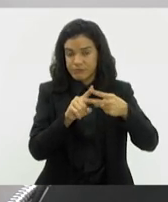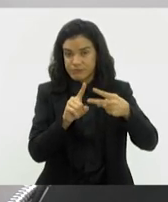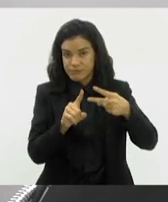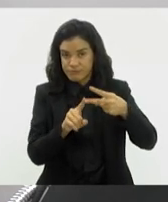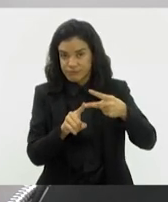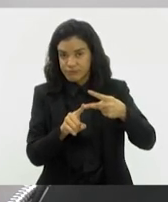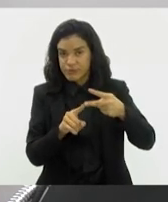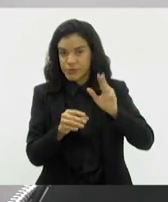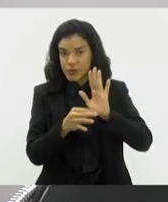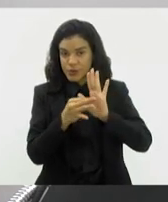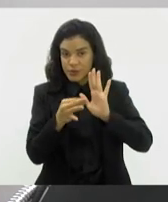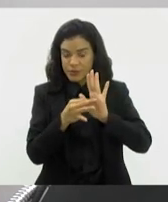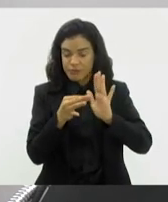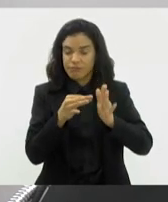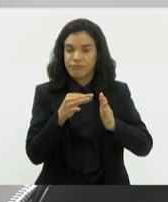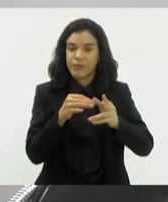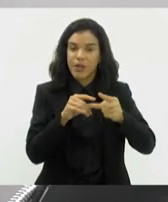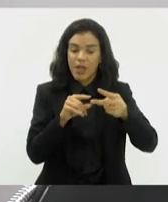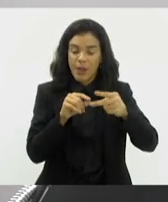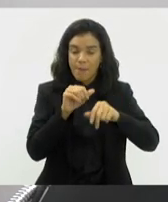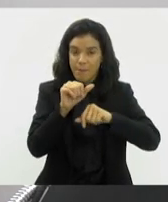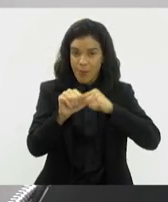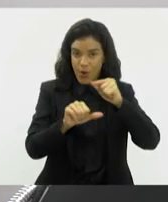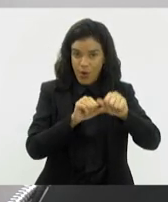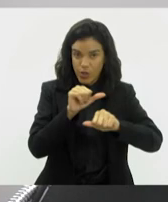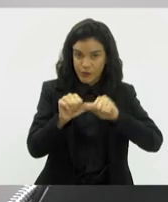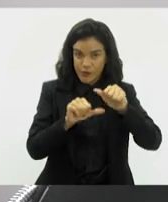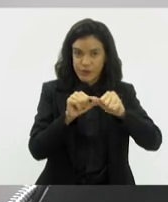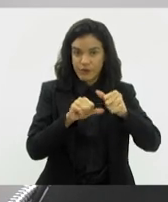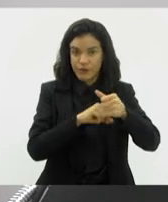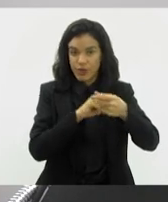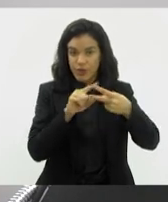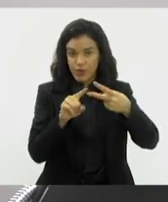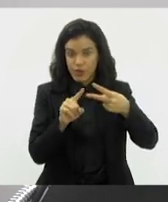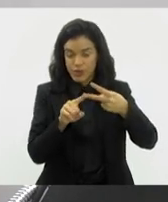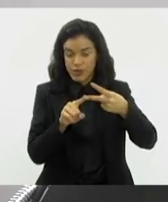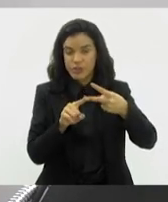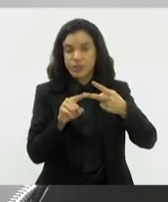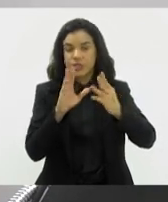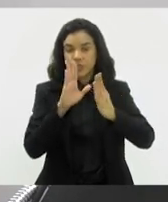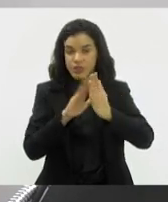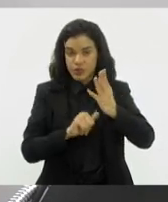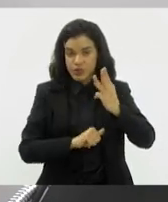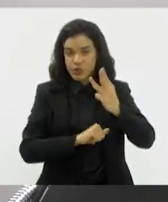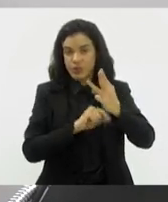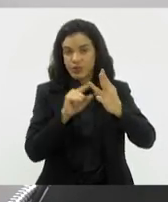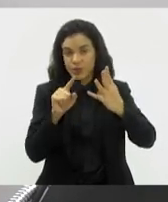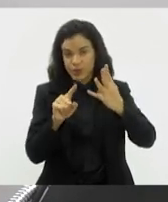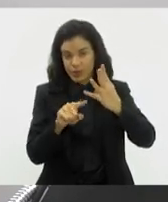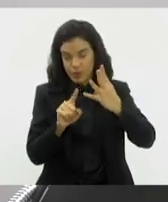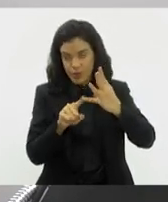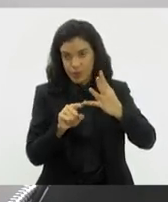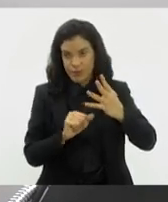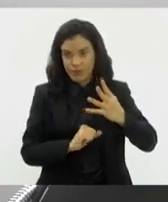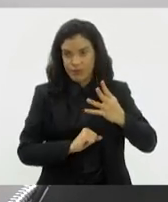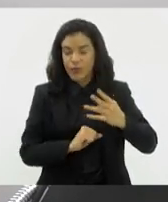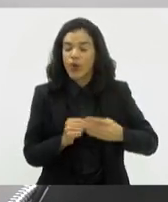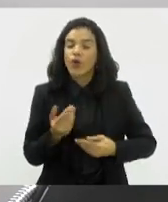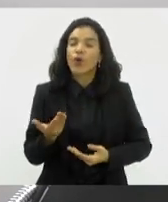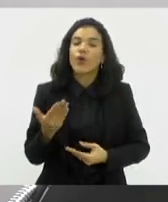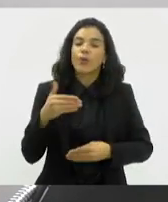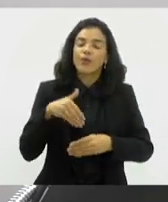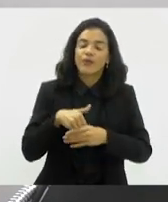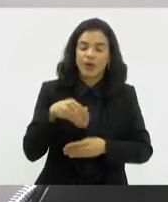no parecer original, é a emenda modificativa número 2 e a emenda supressiva número 4. Como vota a